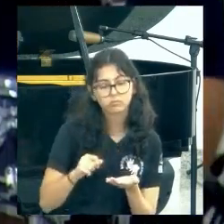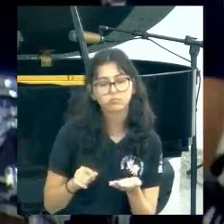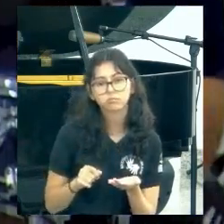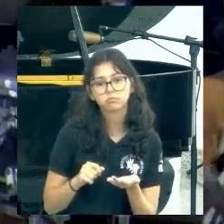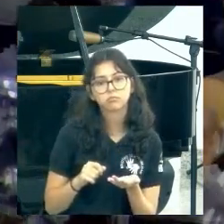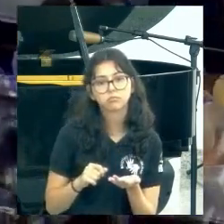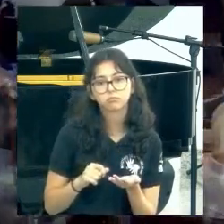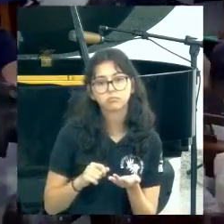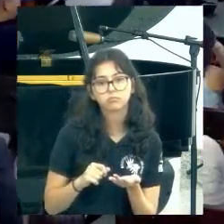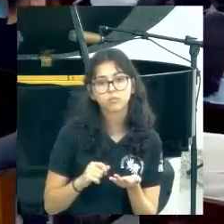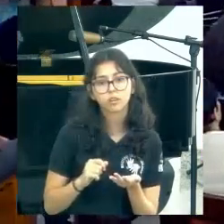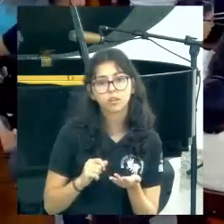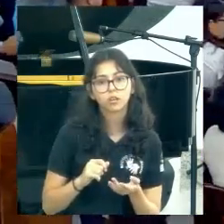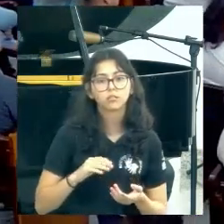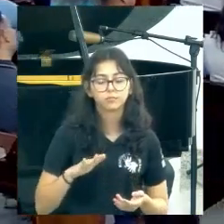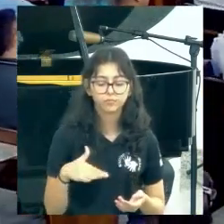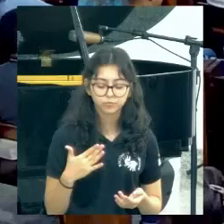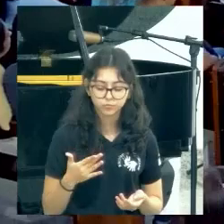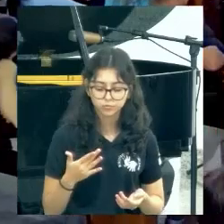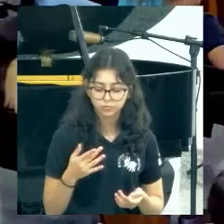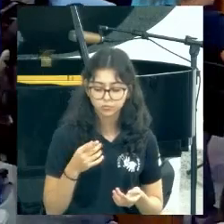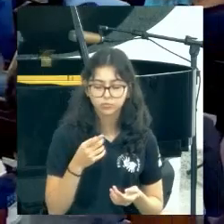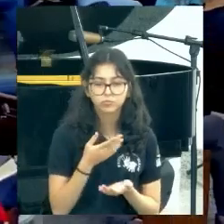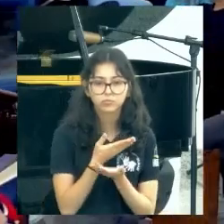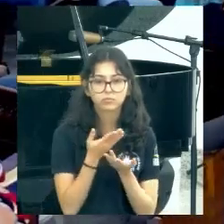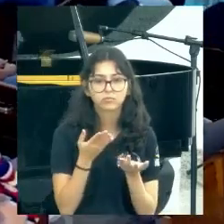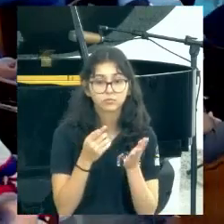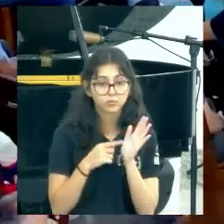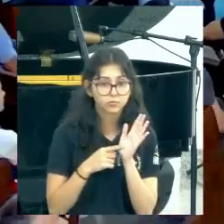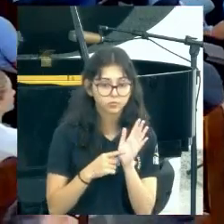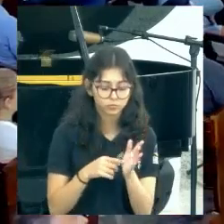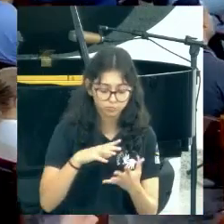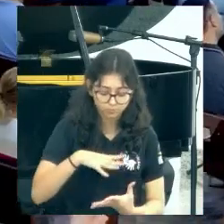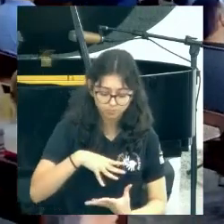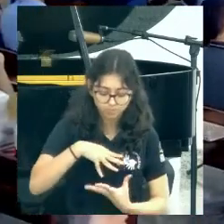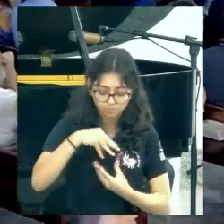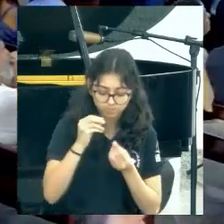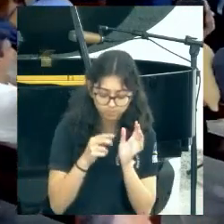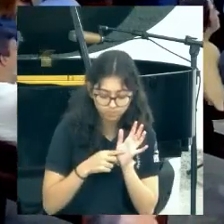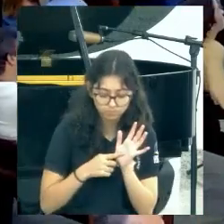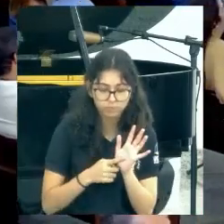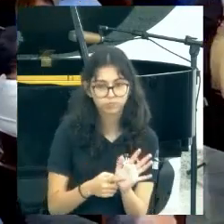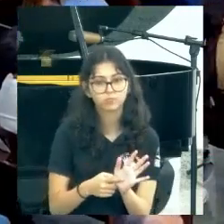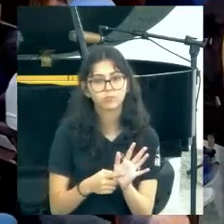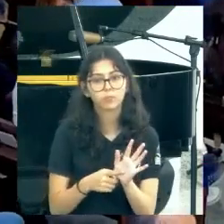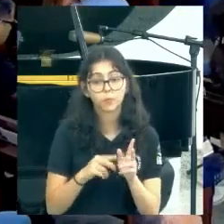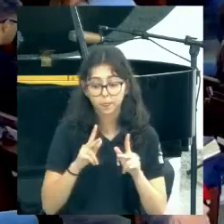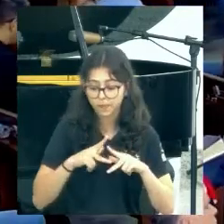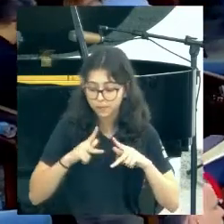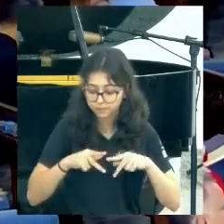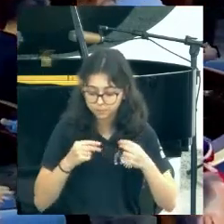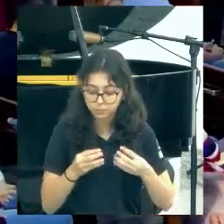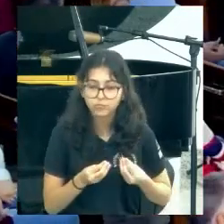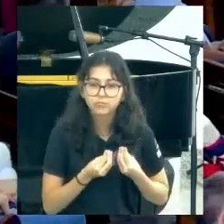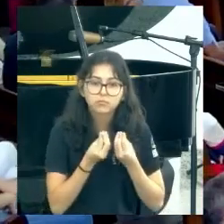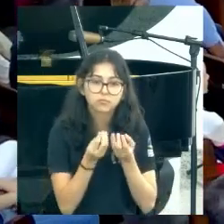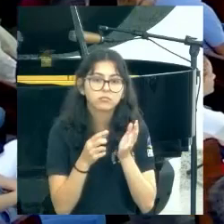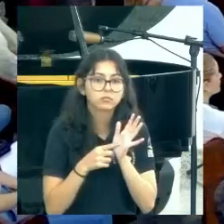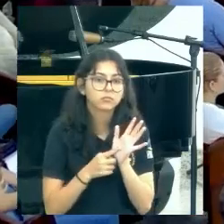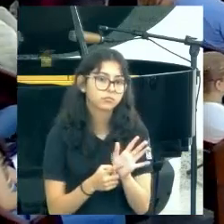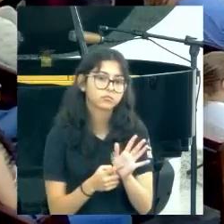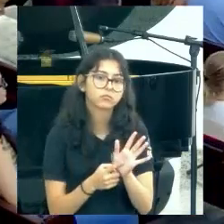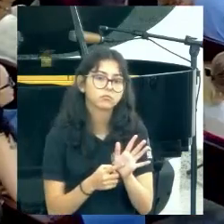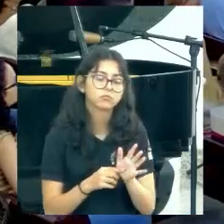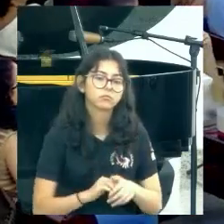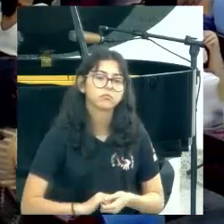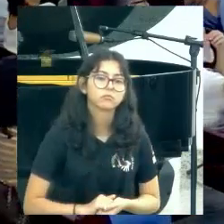Quando você revela aquilo que está na sua alma, no seu coração, qual é o tesouro que você carrega? Eu quero sugerir